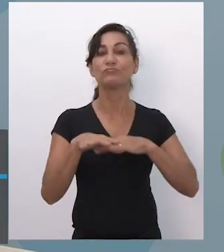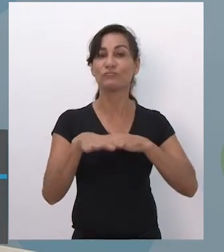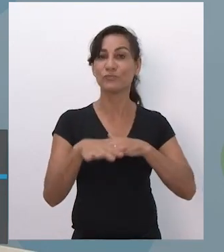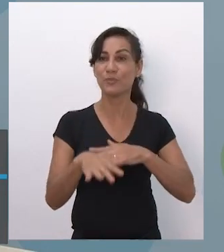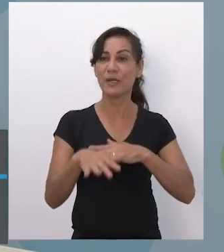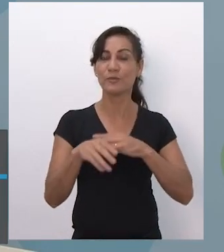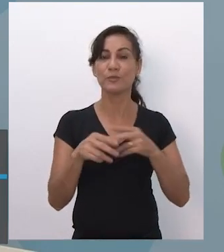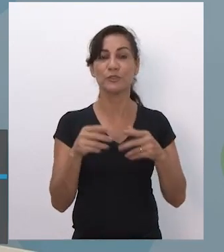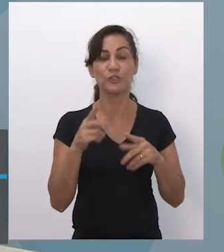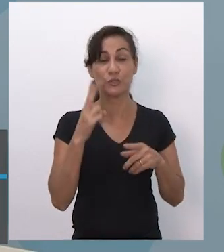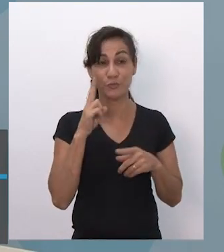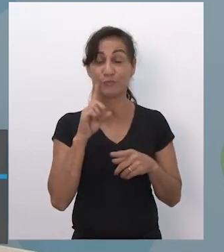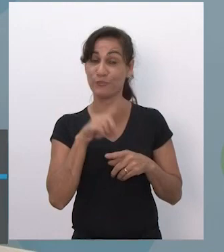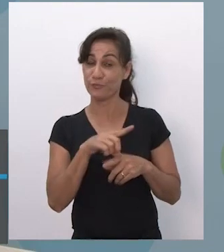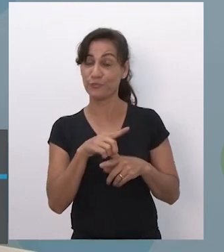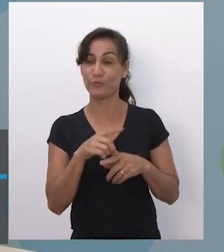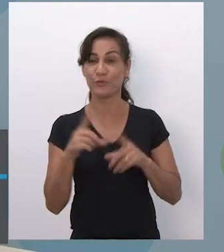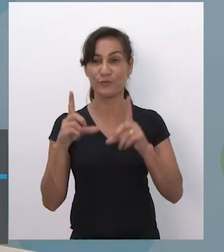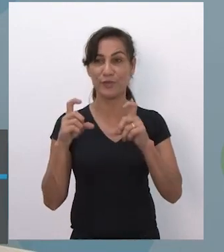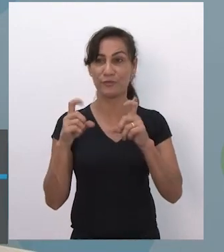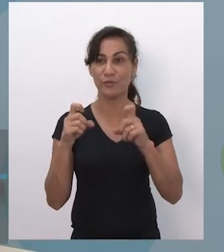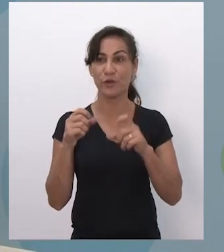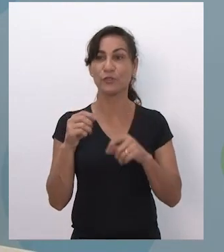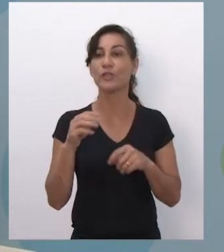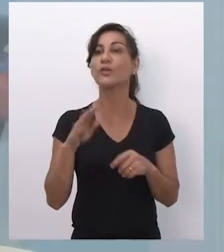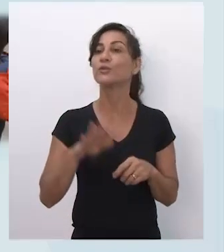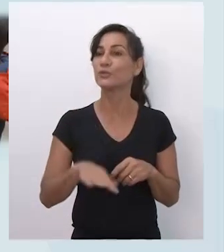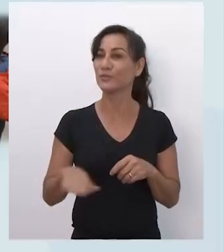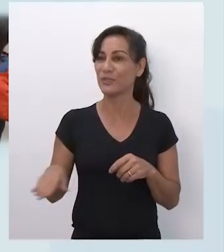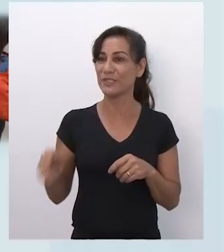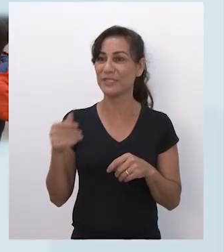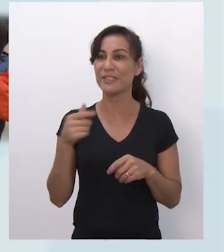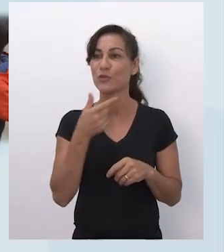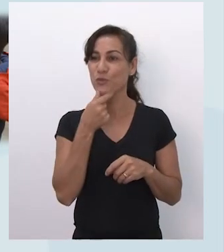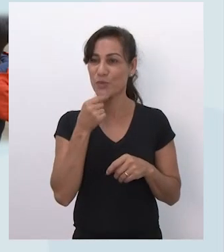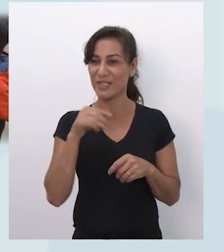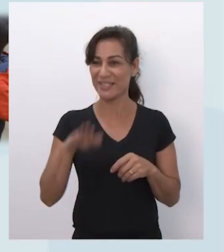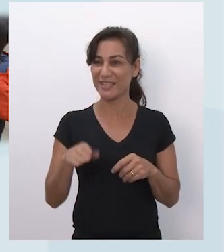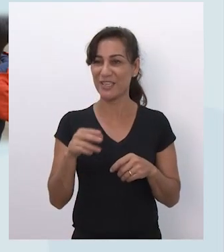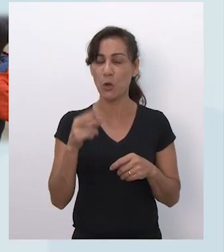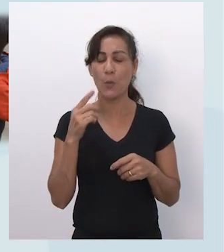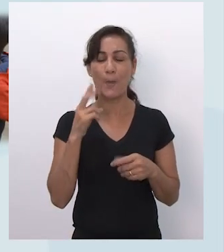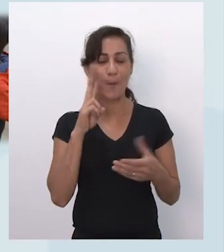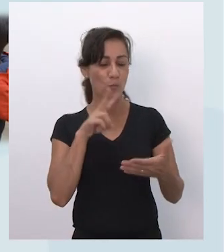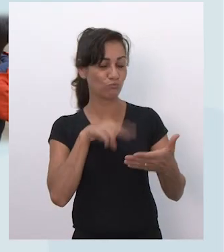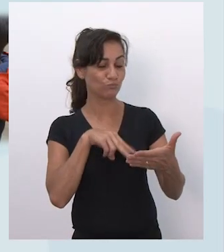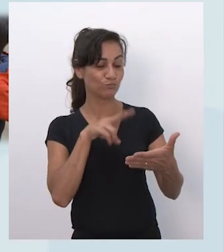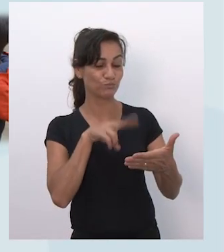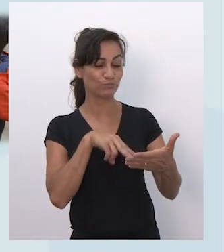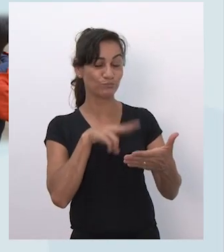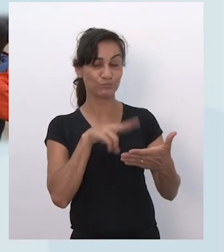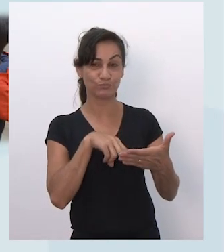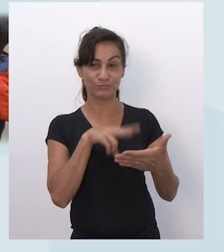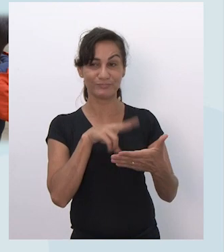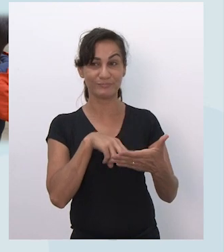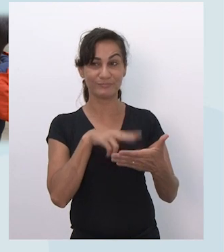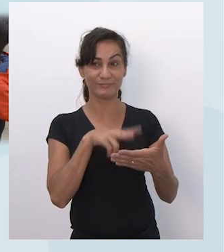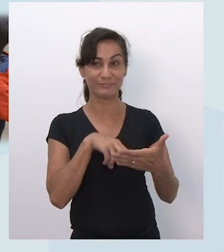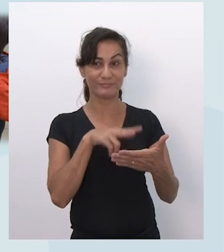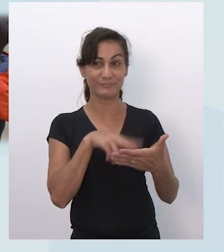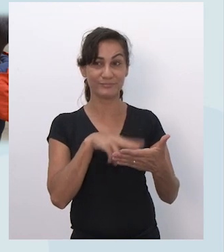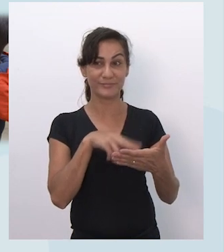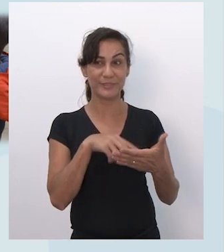na foto aí do menininho que está observando aí, tentando ler um mapa aí de, provavelmente, um parque